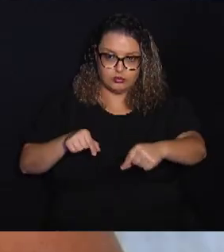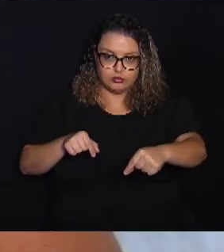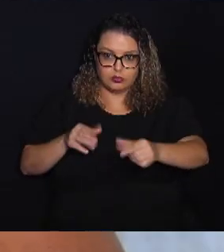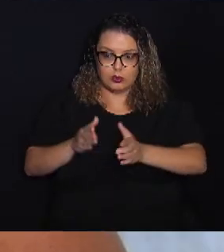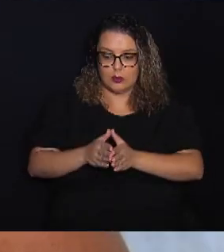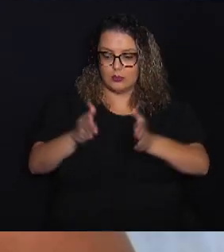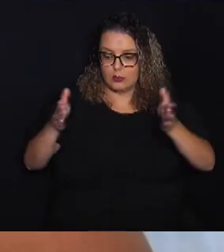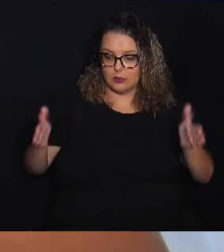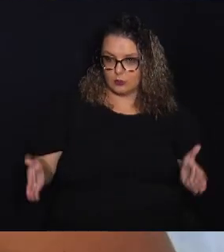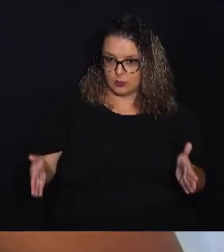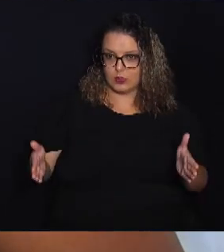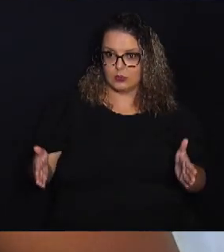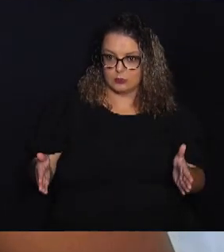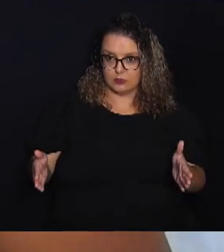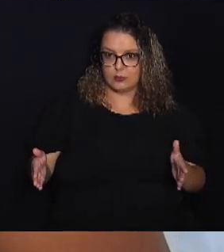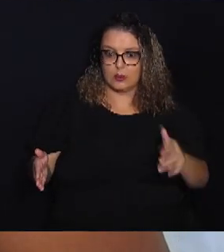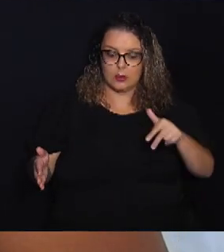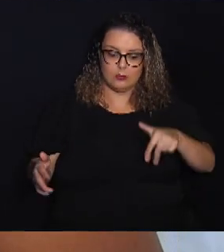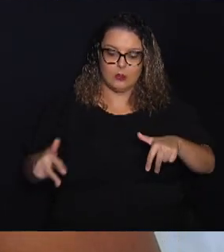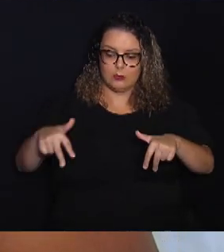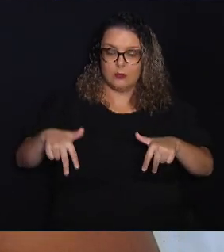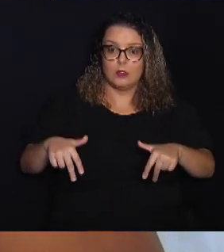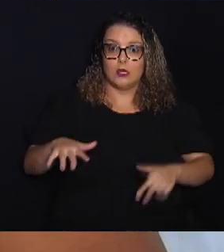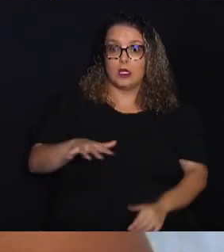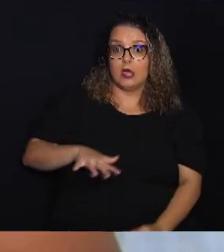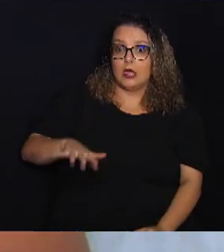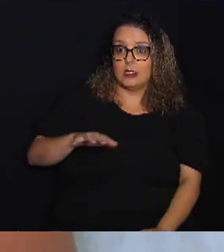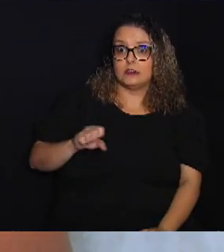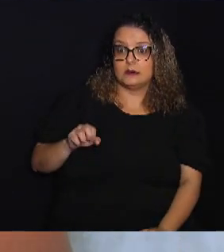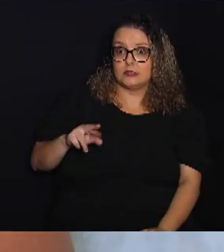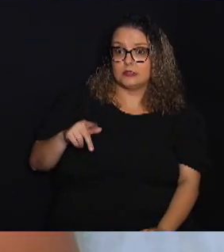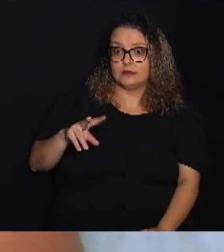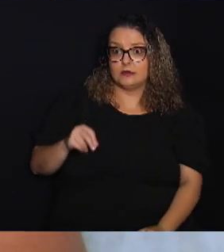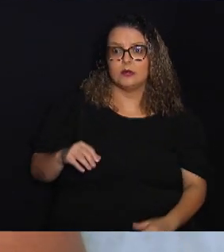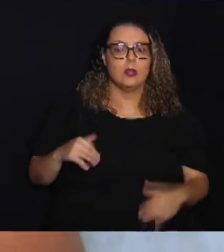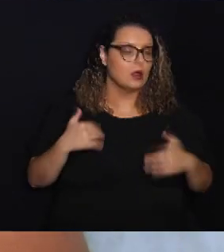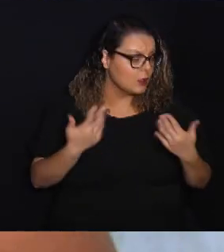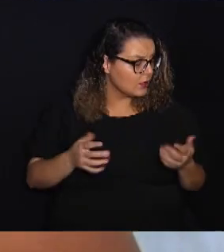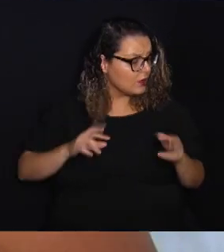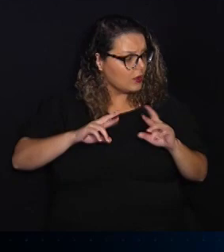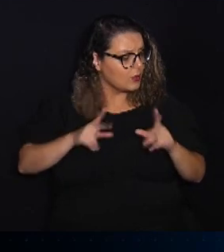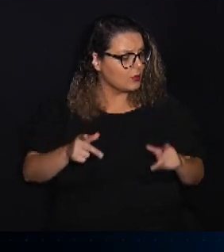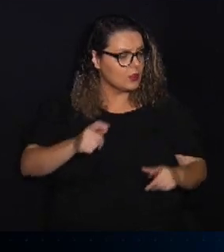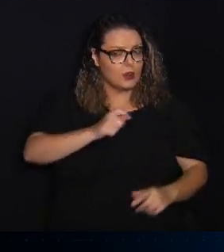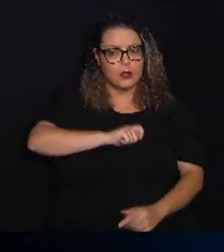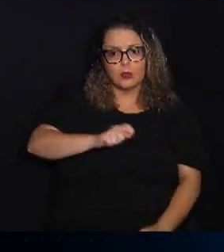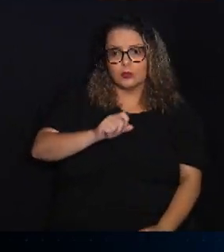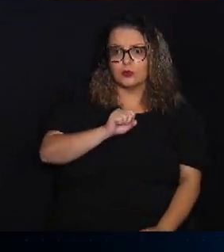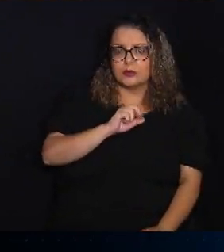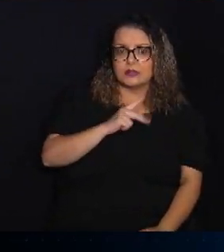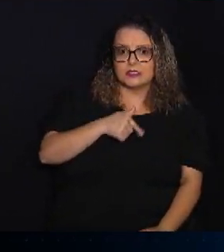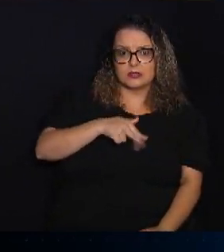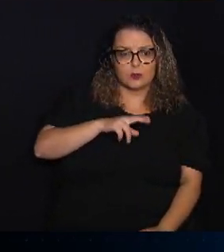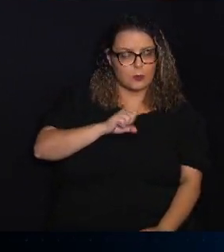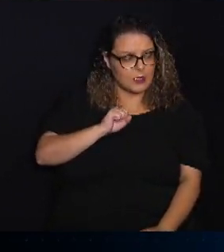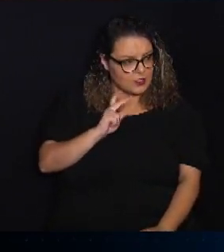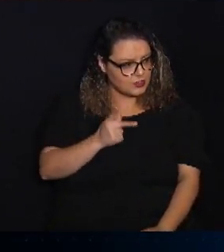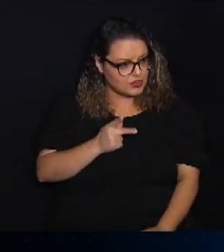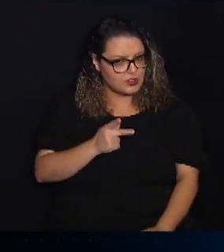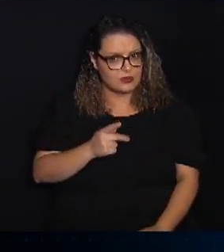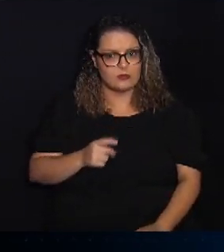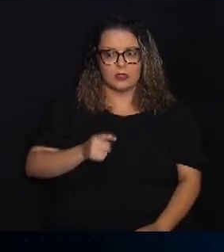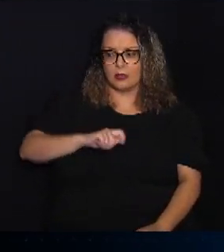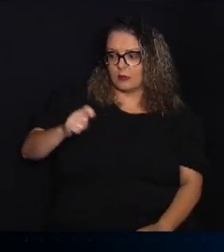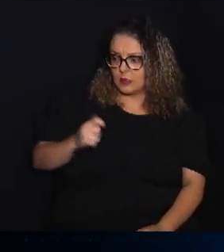linha ali no meio que divide os dois lados, que é a área de serviço. Qual que é a diferença da raquete do squash para a